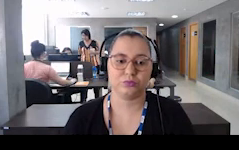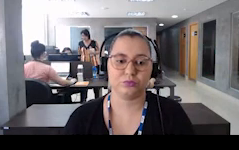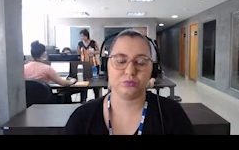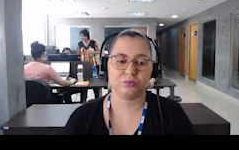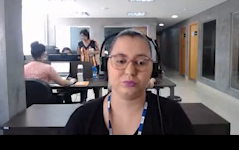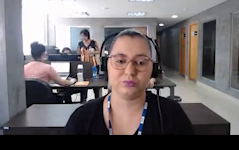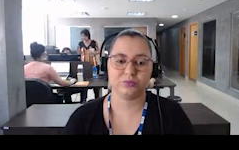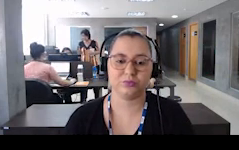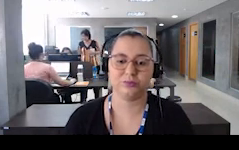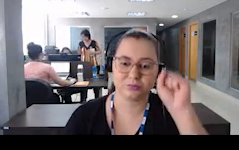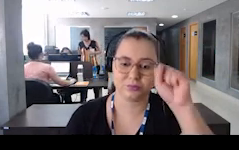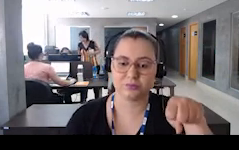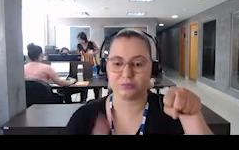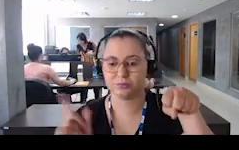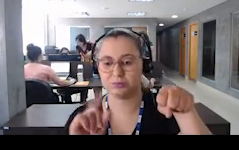Sim ou não?